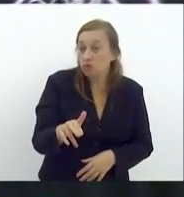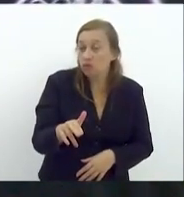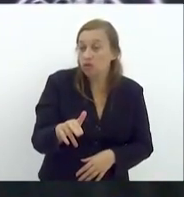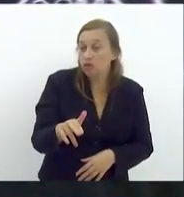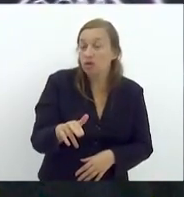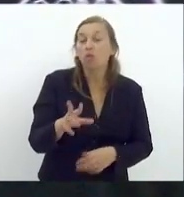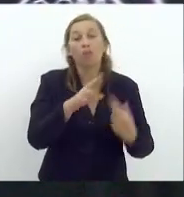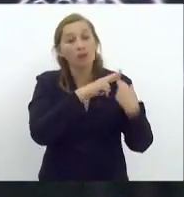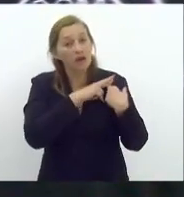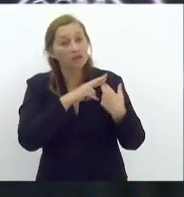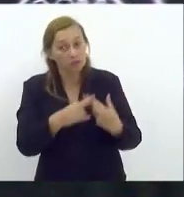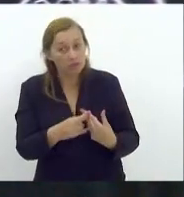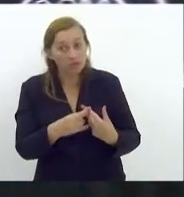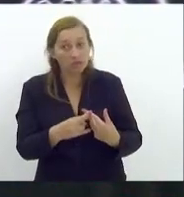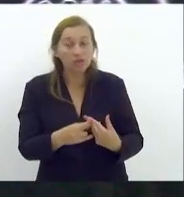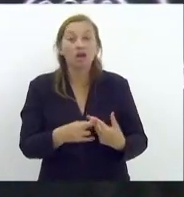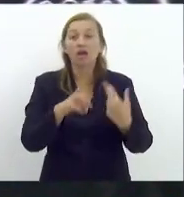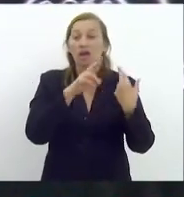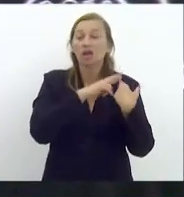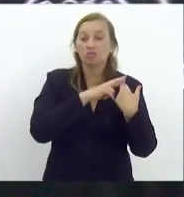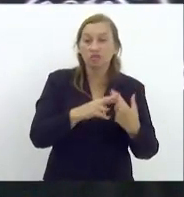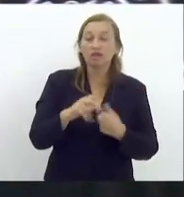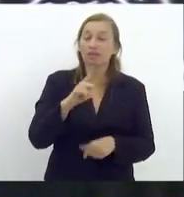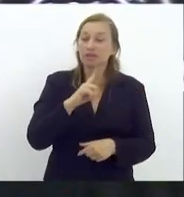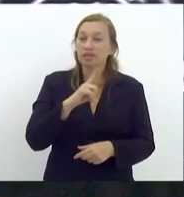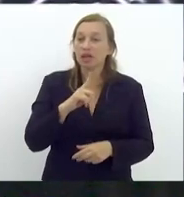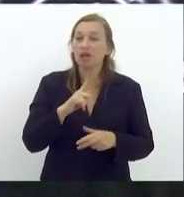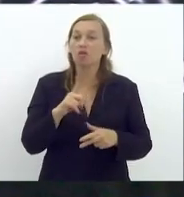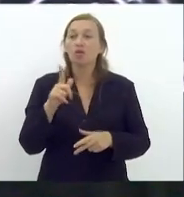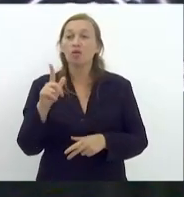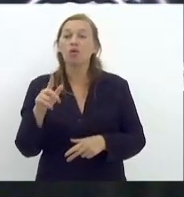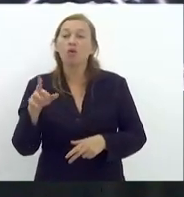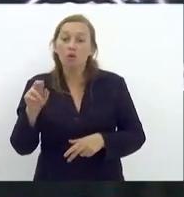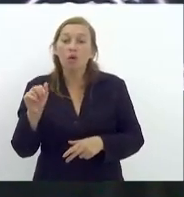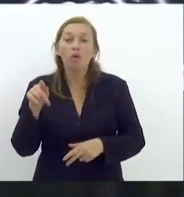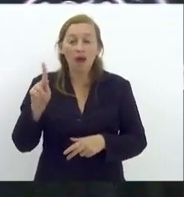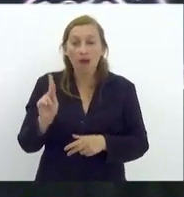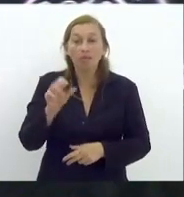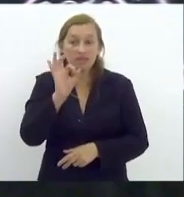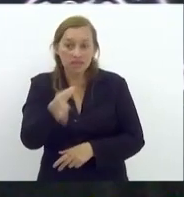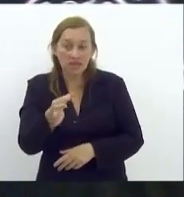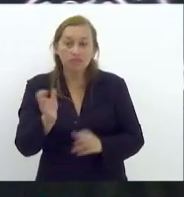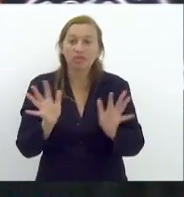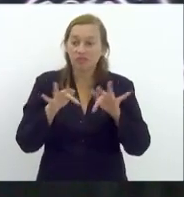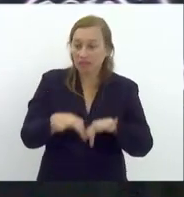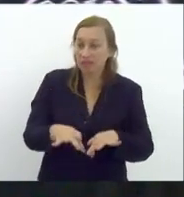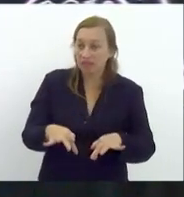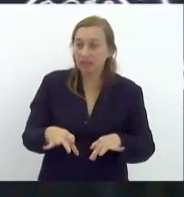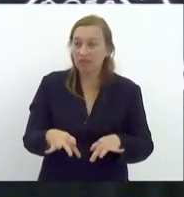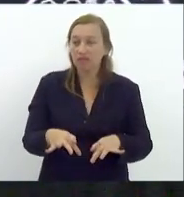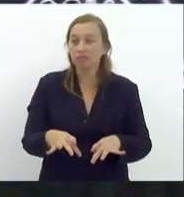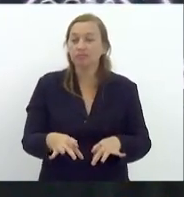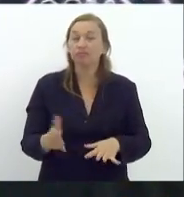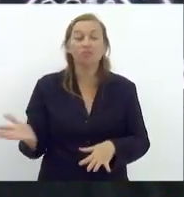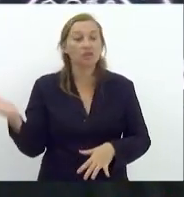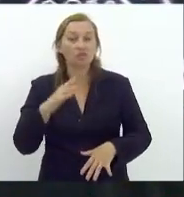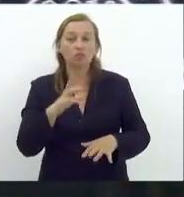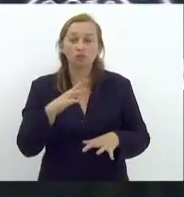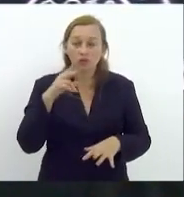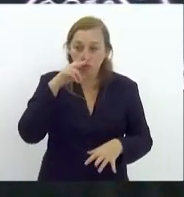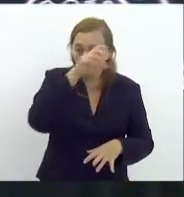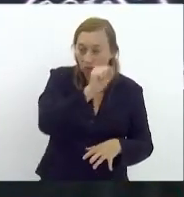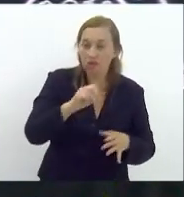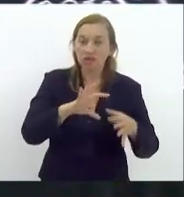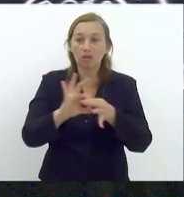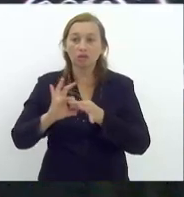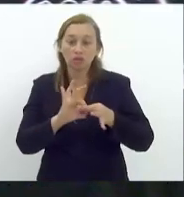responsabilidade nós temos responsabilidade com o rap certo então é isso para encerrar então para concluir vamos fortalecer a